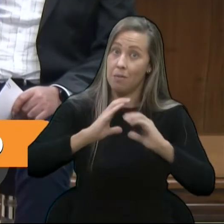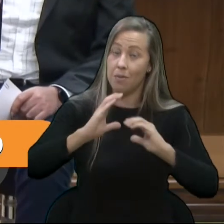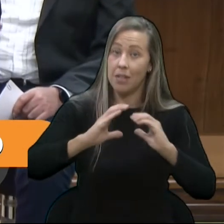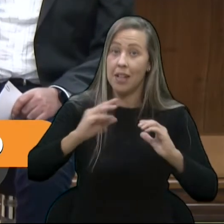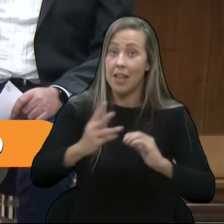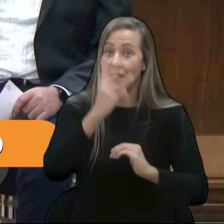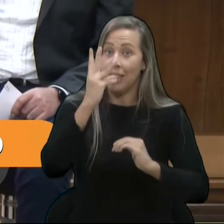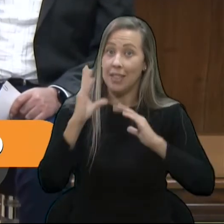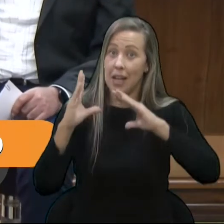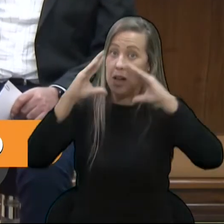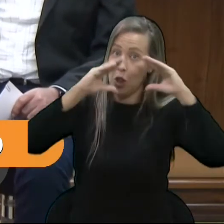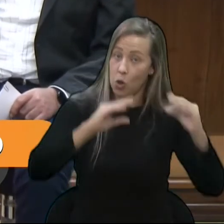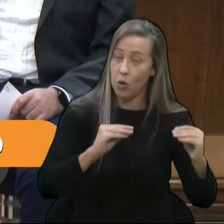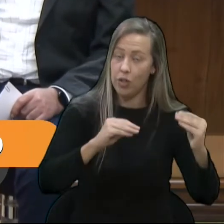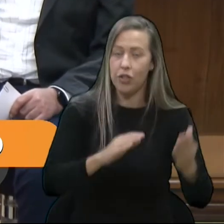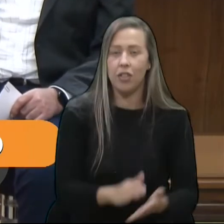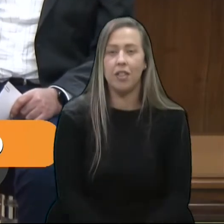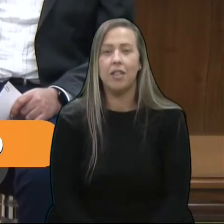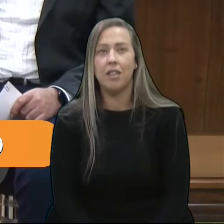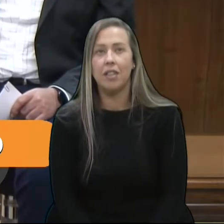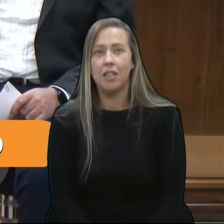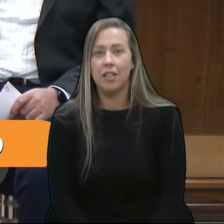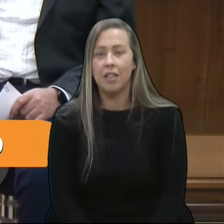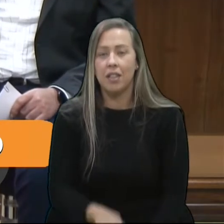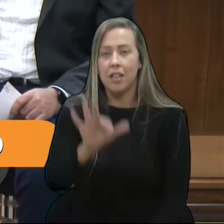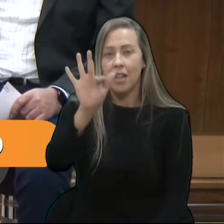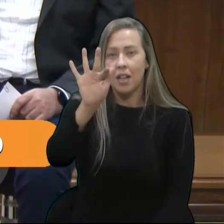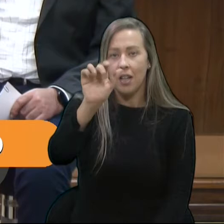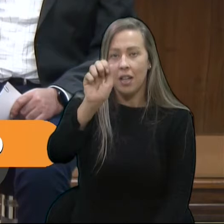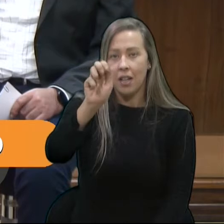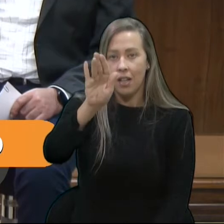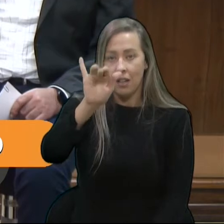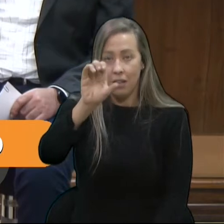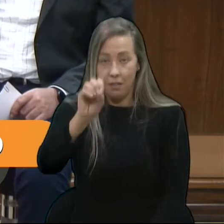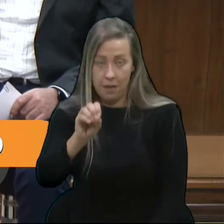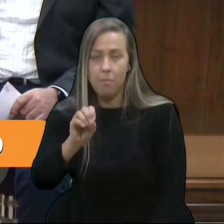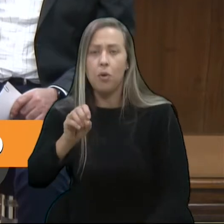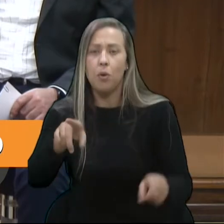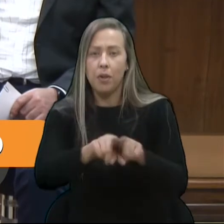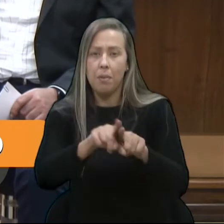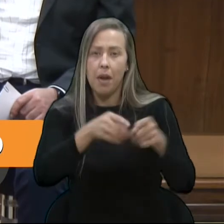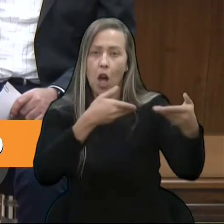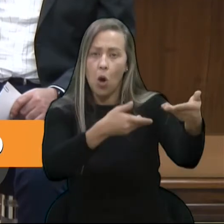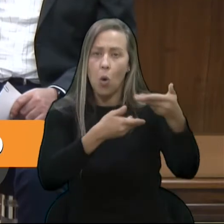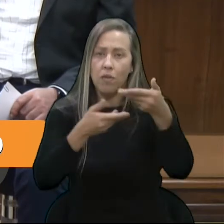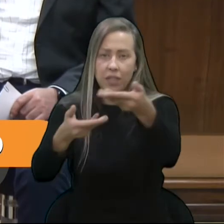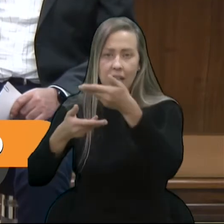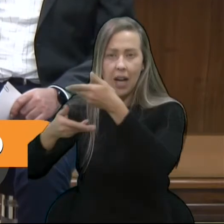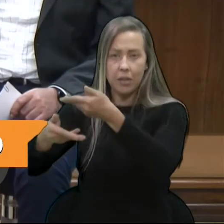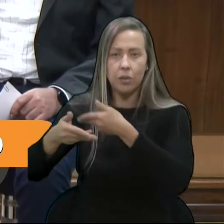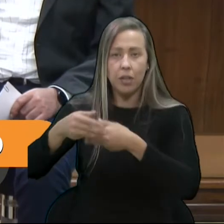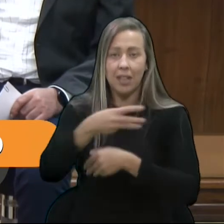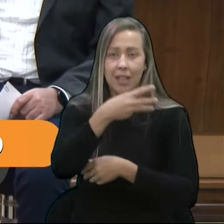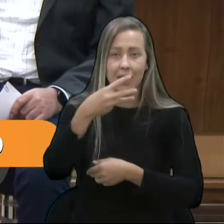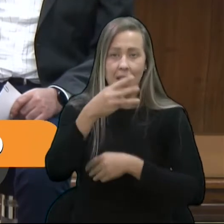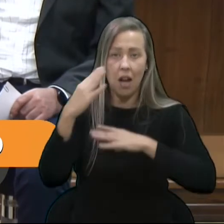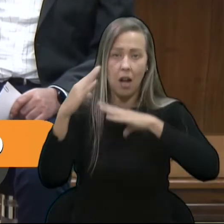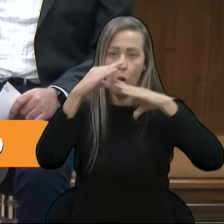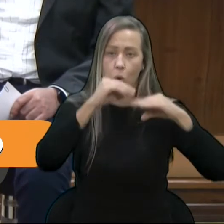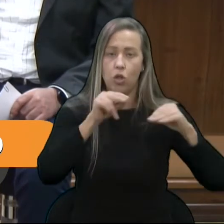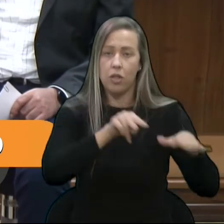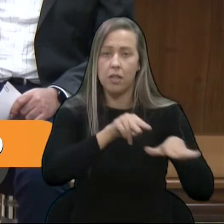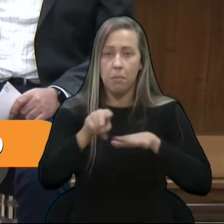terceira noite, Fábio Rauch e nossos convidados desta terceira noite da Semana